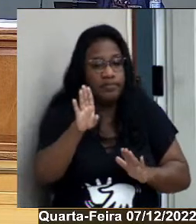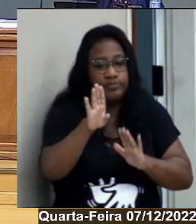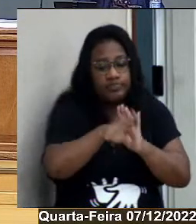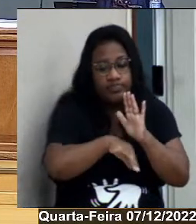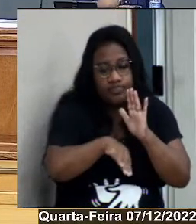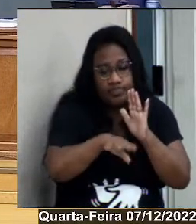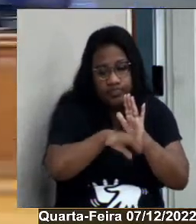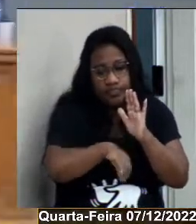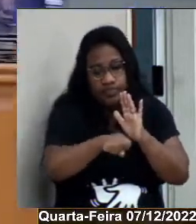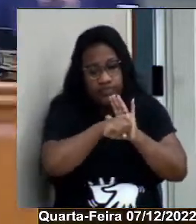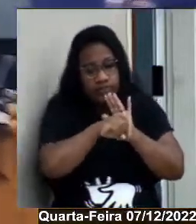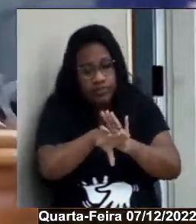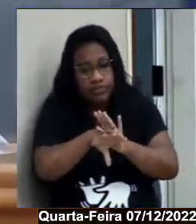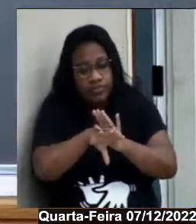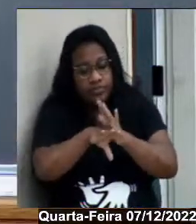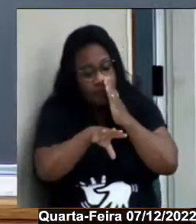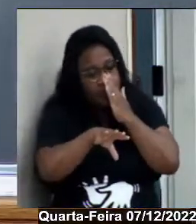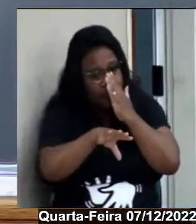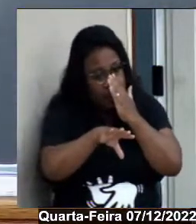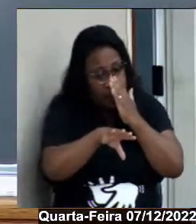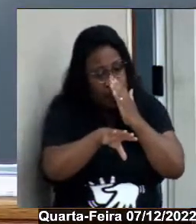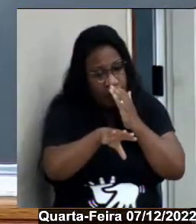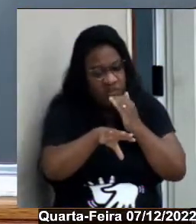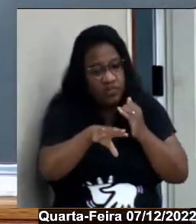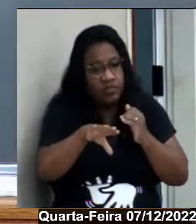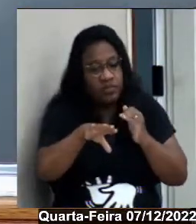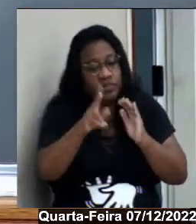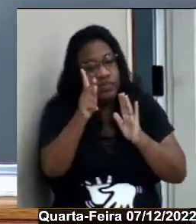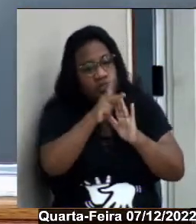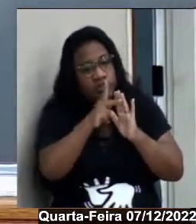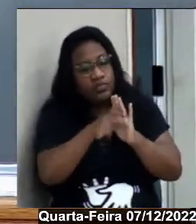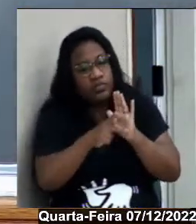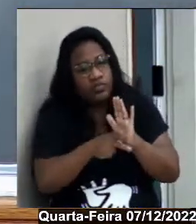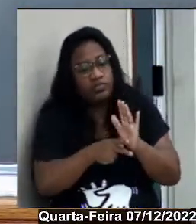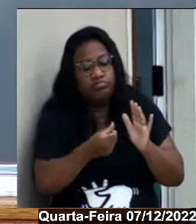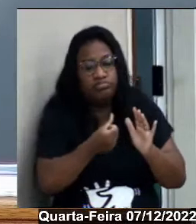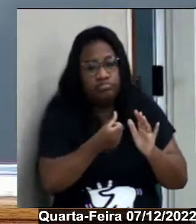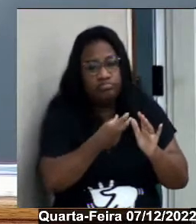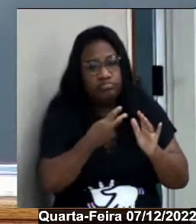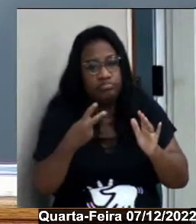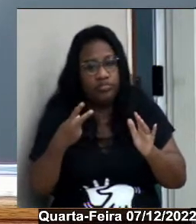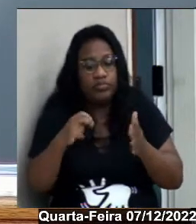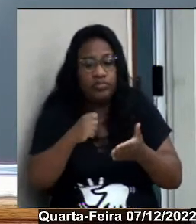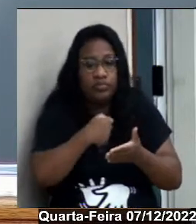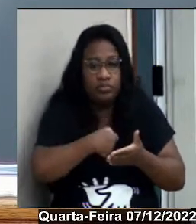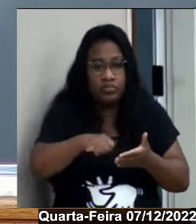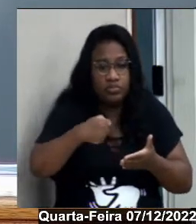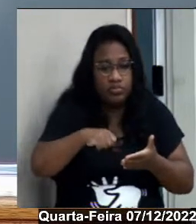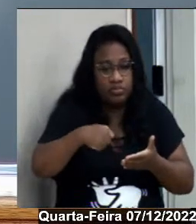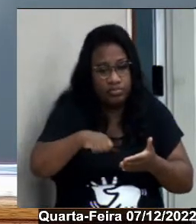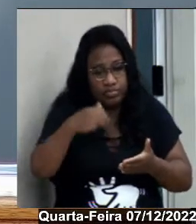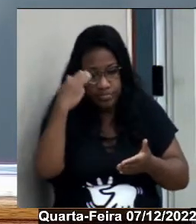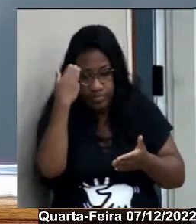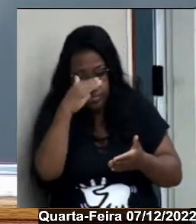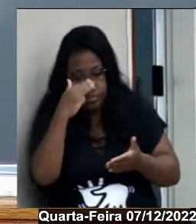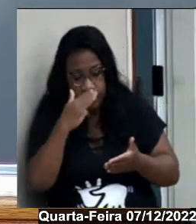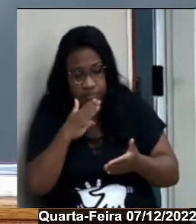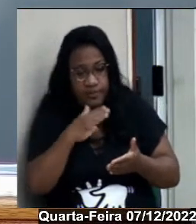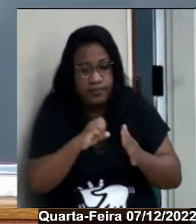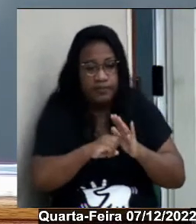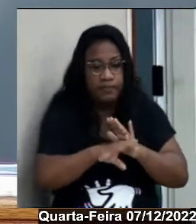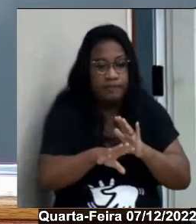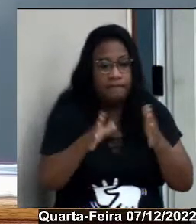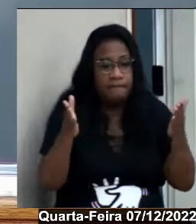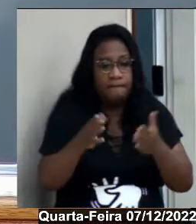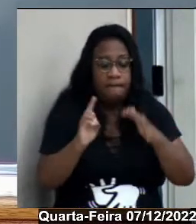62/2021. Parecer da Comissão Mista Permanente. Projeto de decreto legislativo número 62/2022, autoria do vereador Abel Rodrigues Arantes,